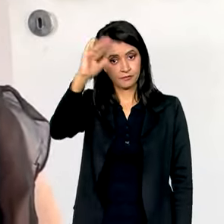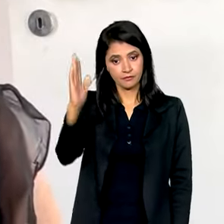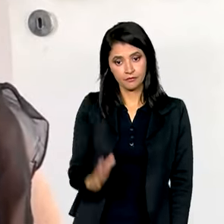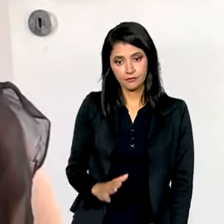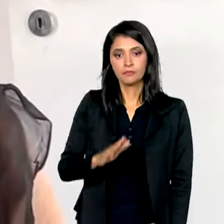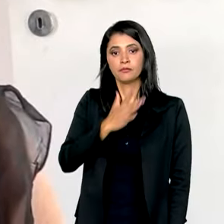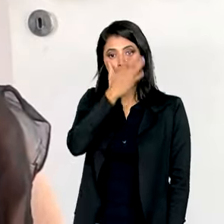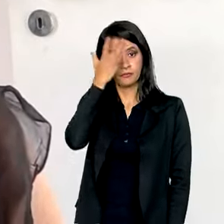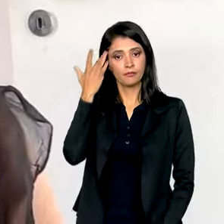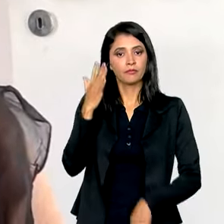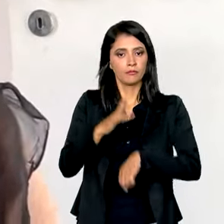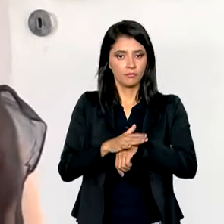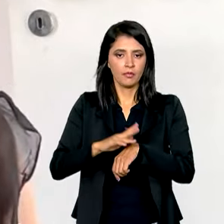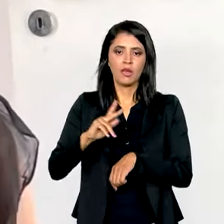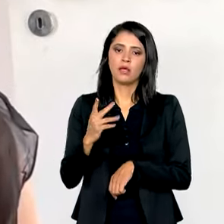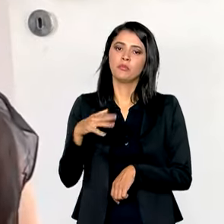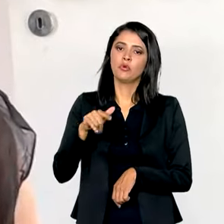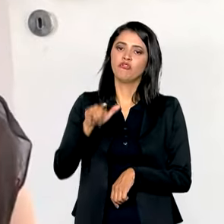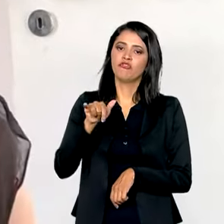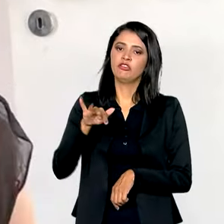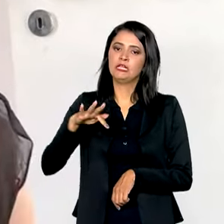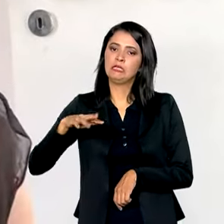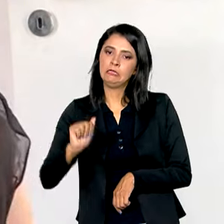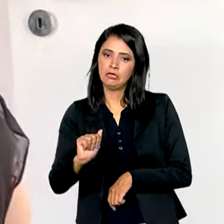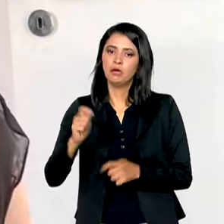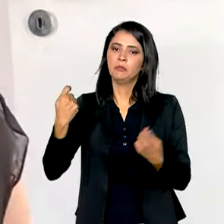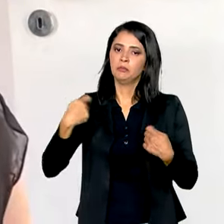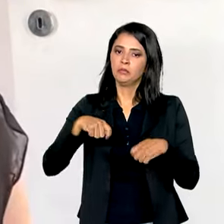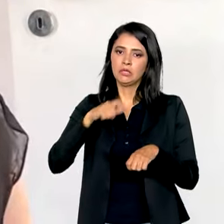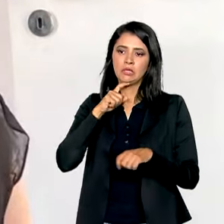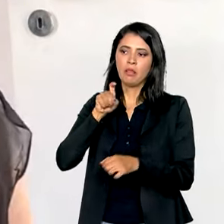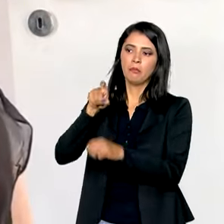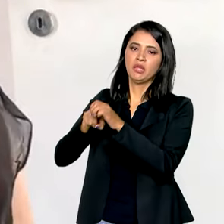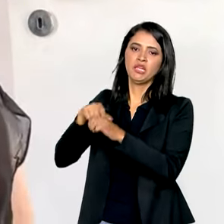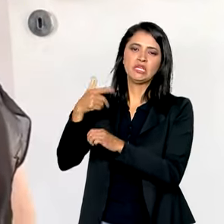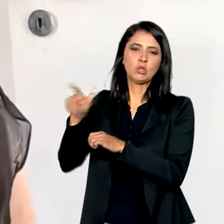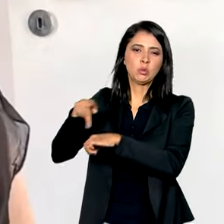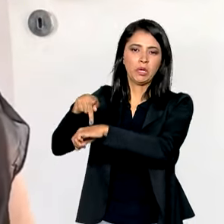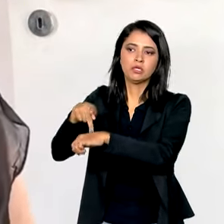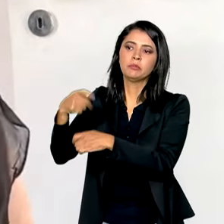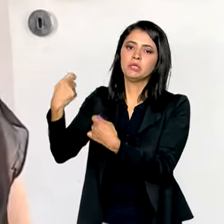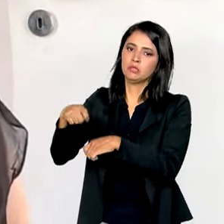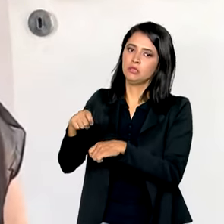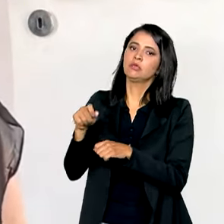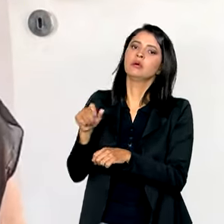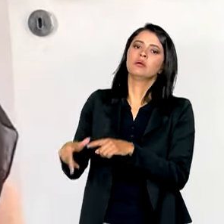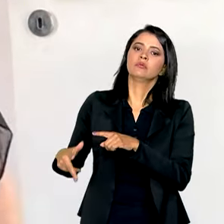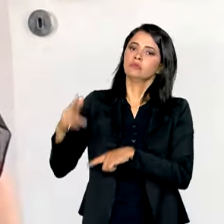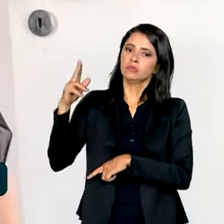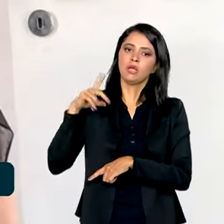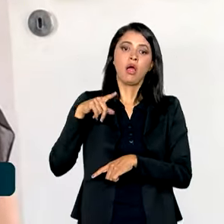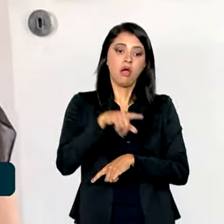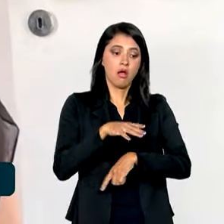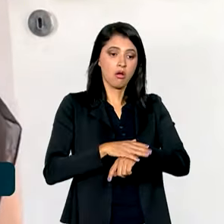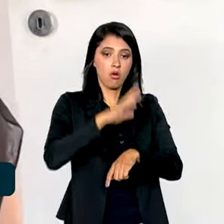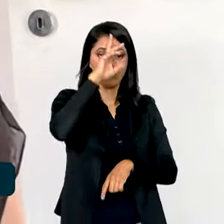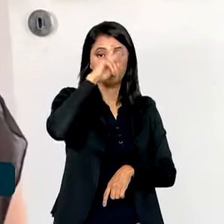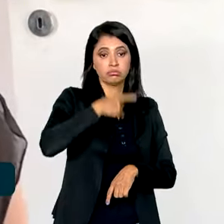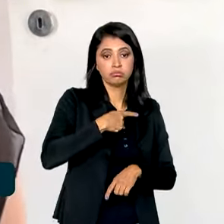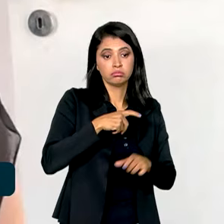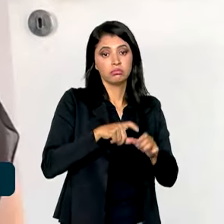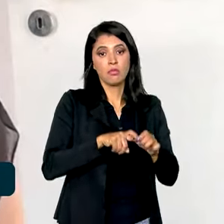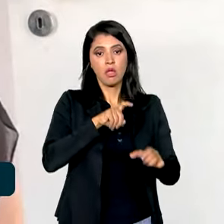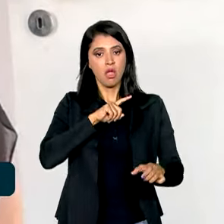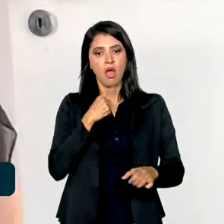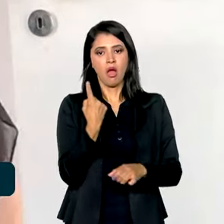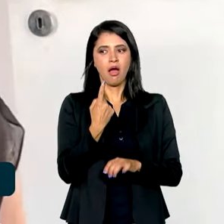com Hemofilia, é fundamental acabar com a dependência externa. A partir de agora, a gente vai ter uma autonomia, uma independência que o